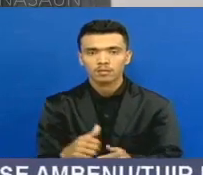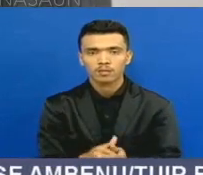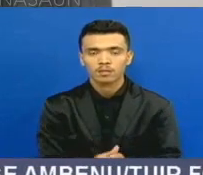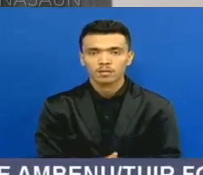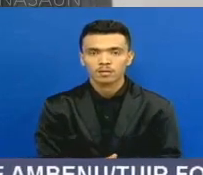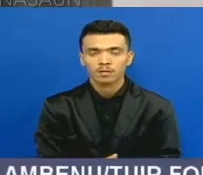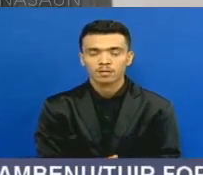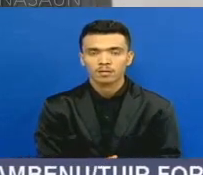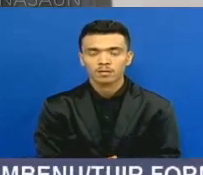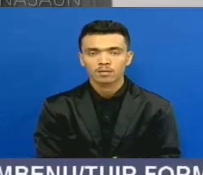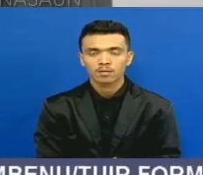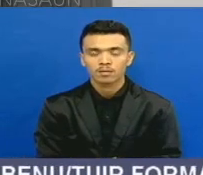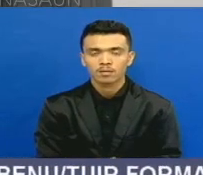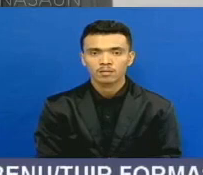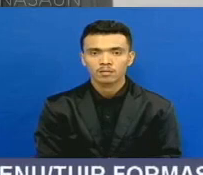que alugar e